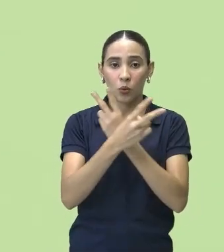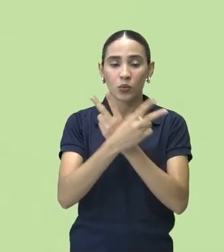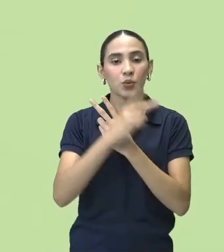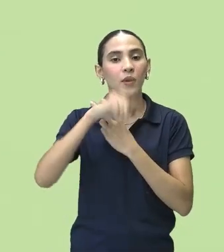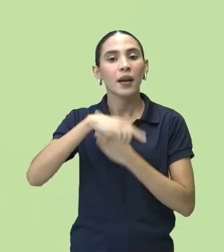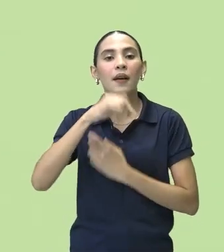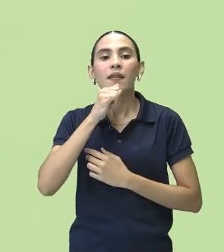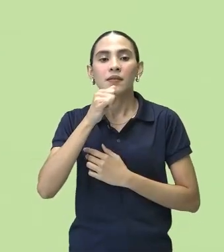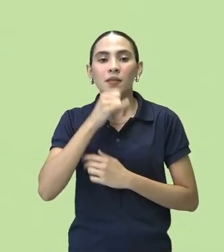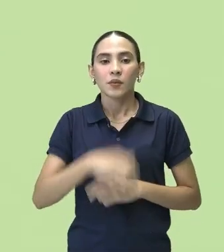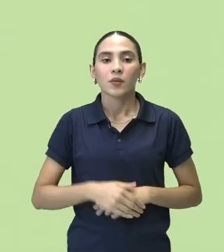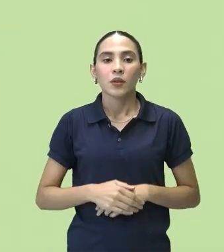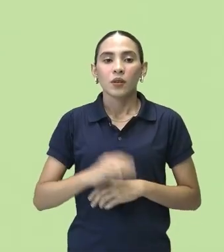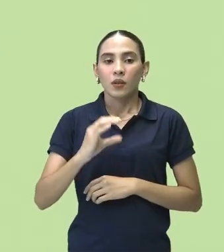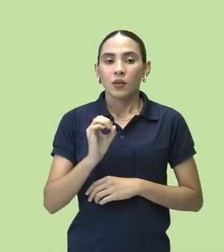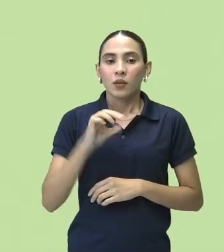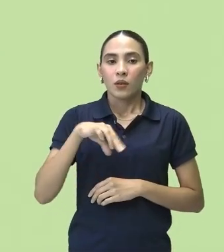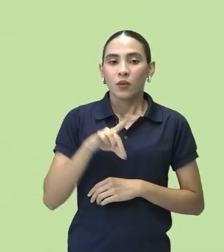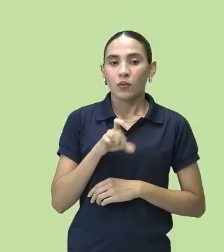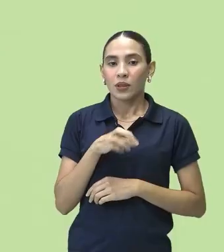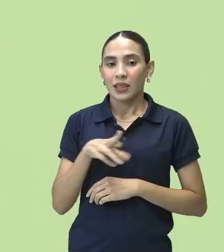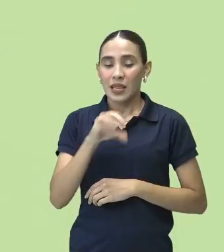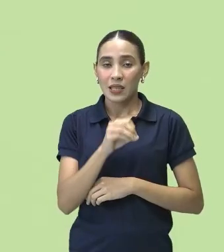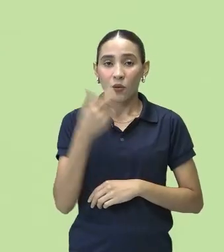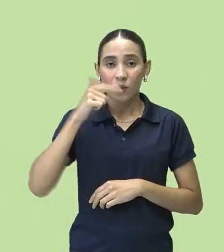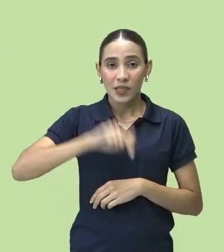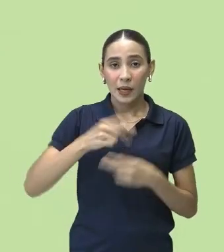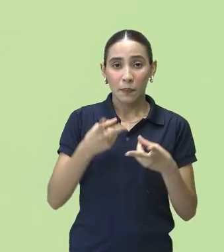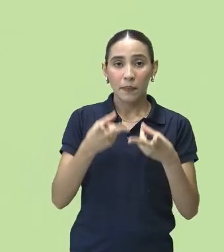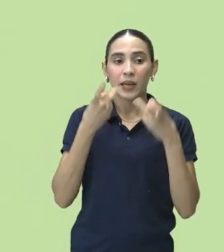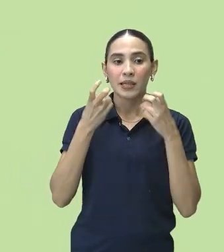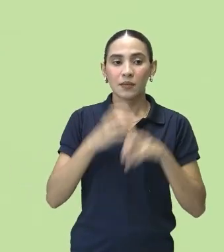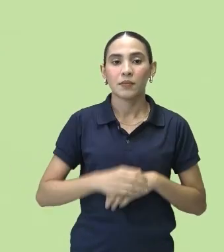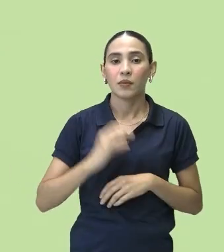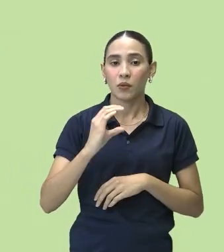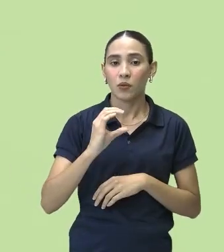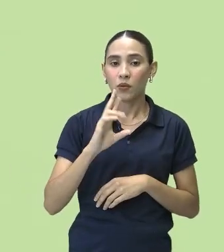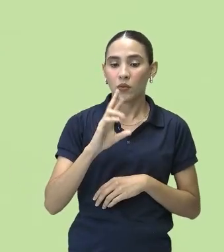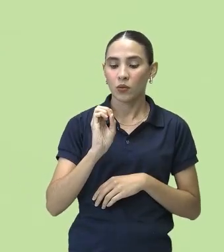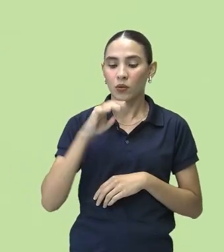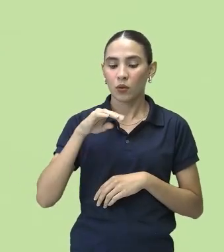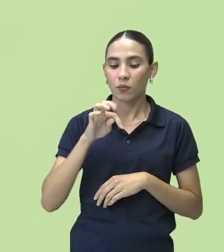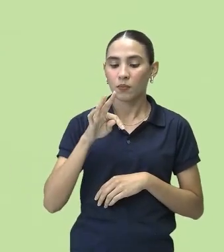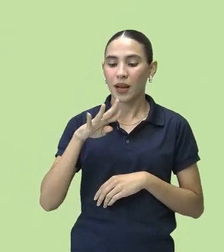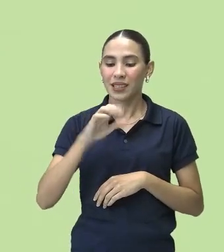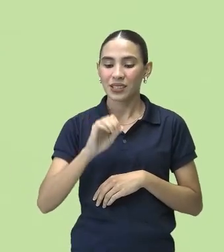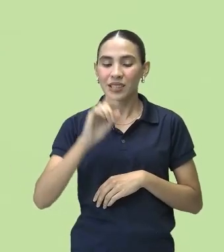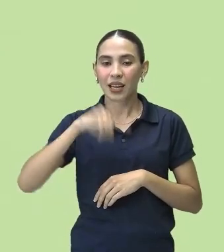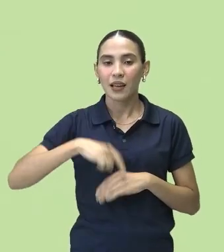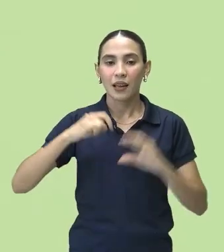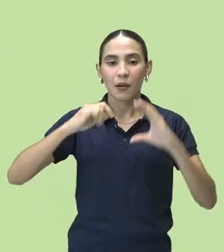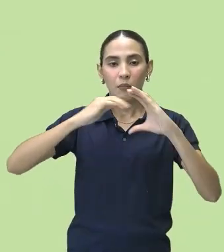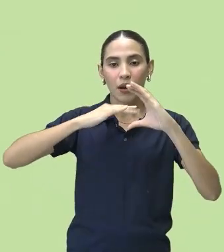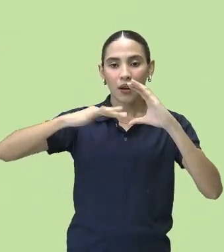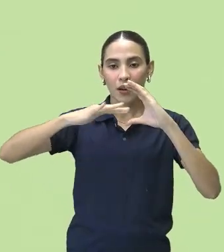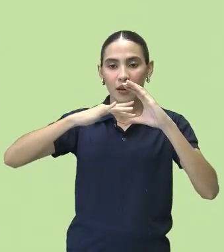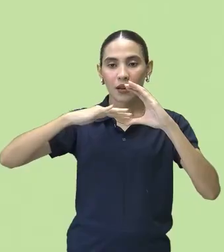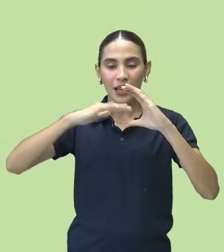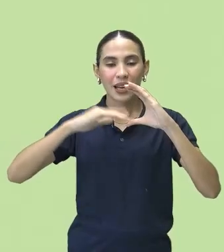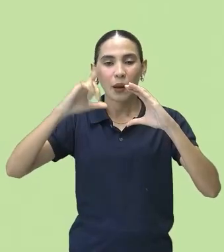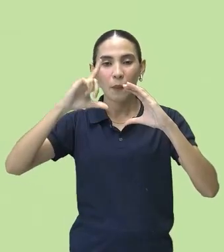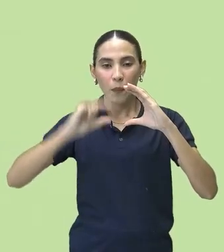estado de condensação e visibilidade. A cromatina ela é a forma dispersa e